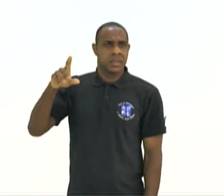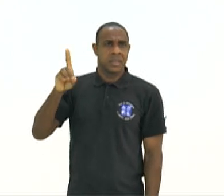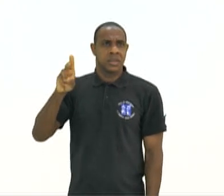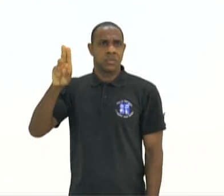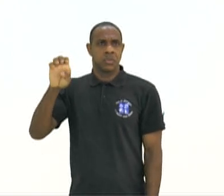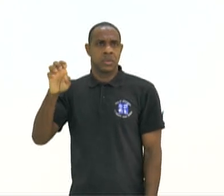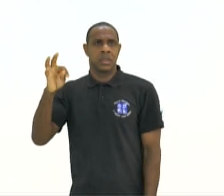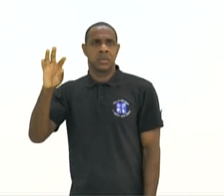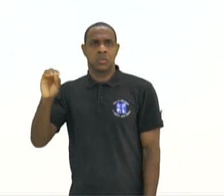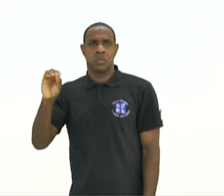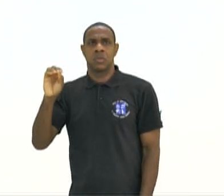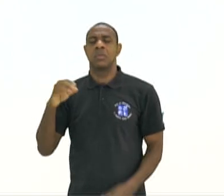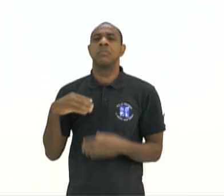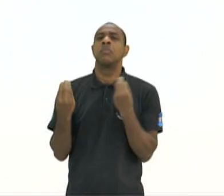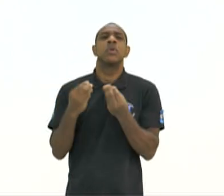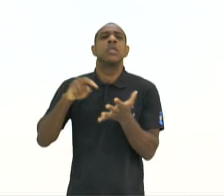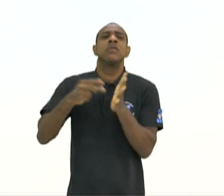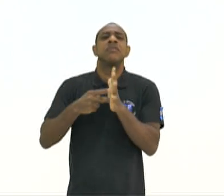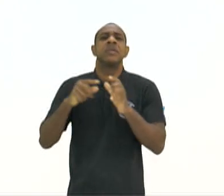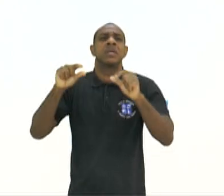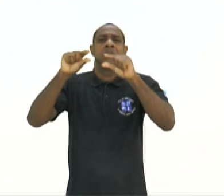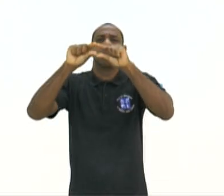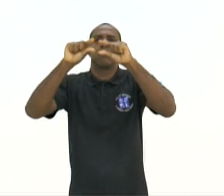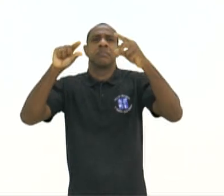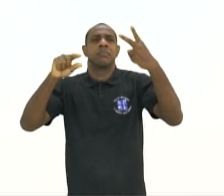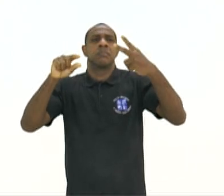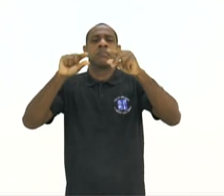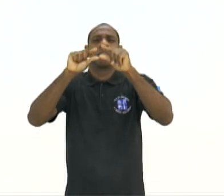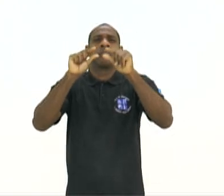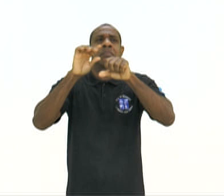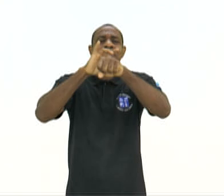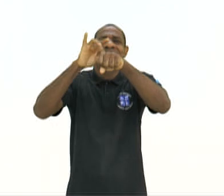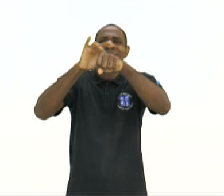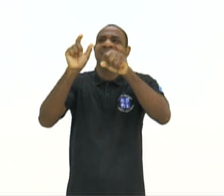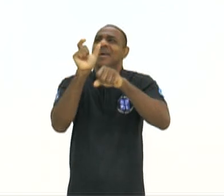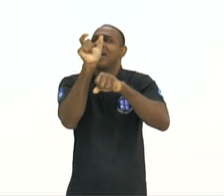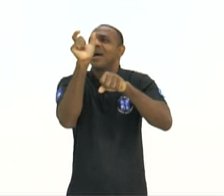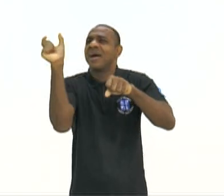por base a nossa primeira questão que vem sobre os nossos textos,